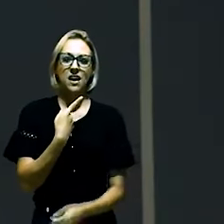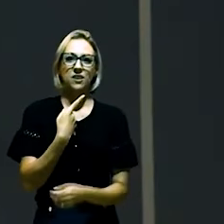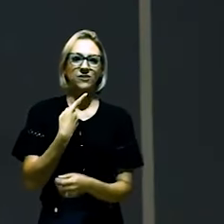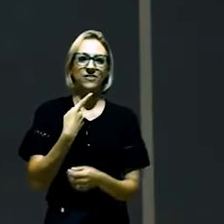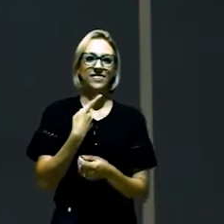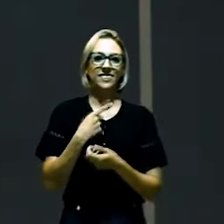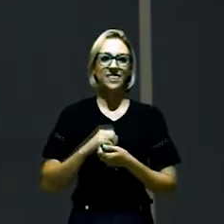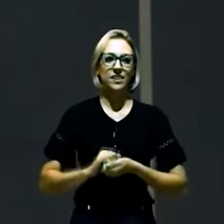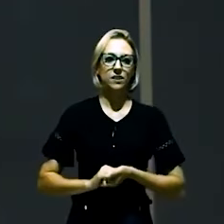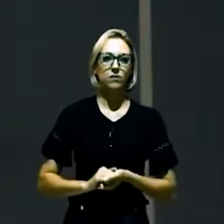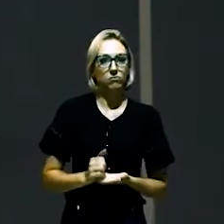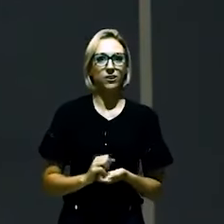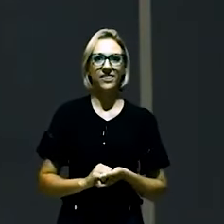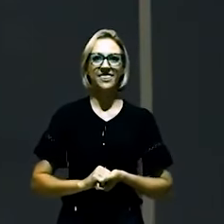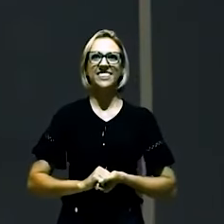passado. Se você